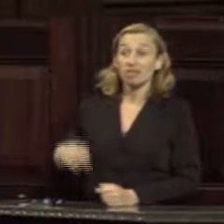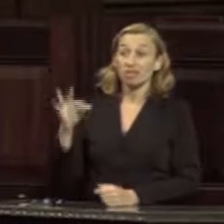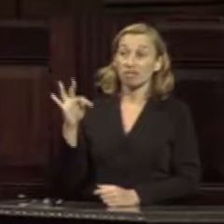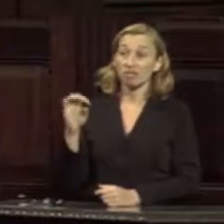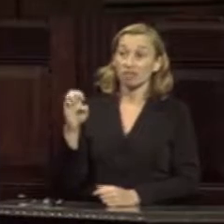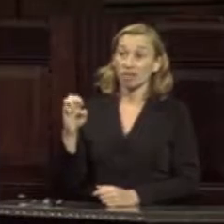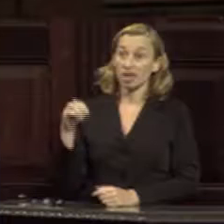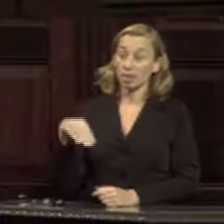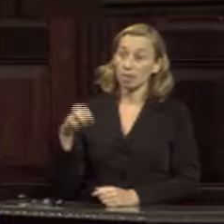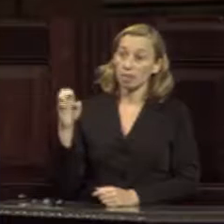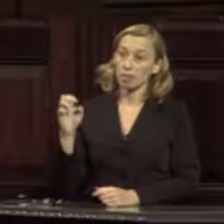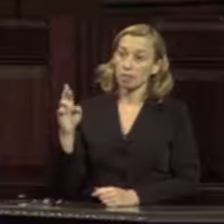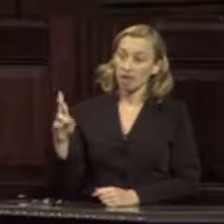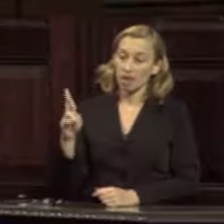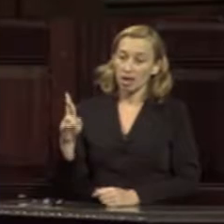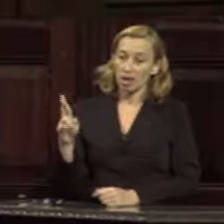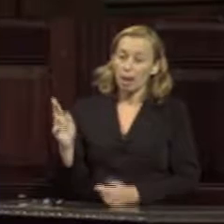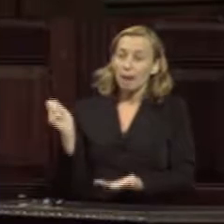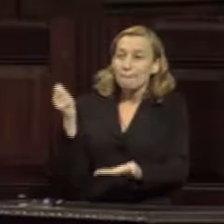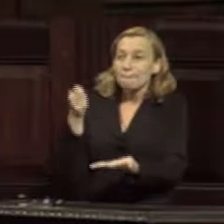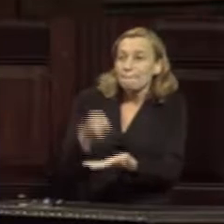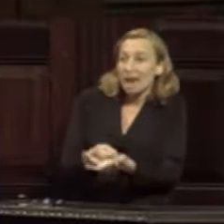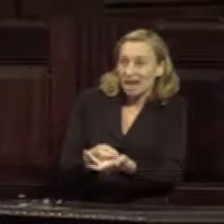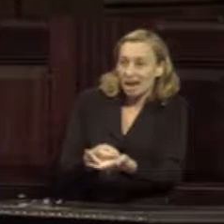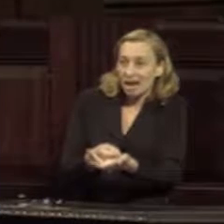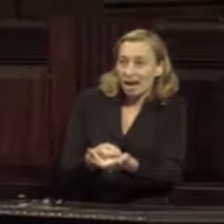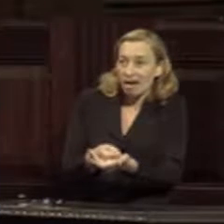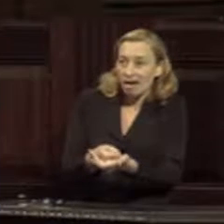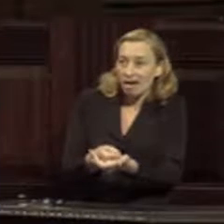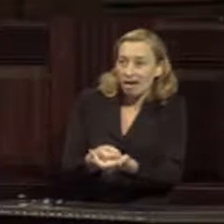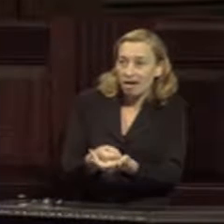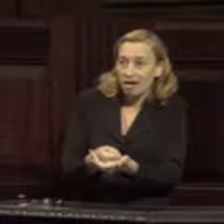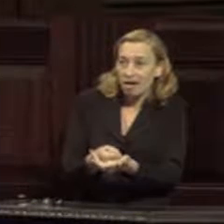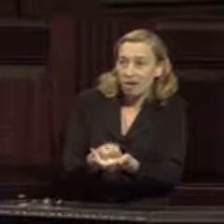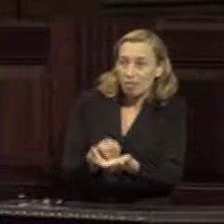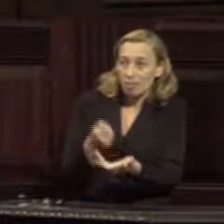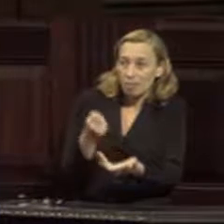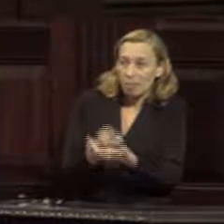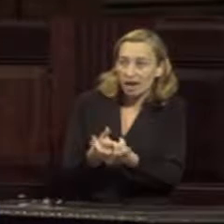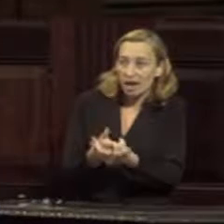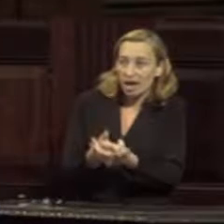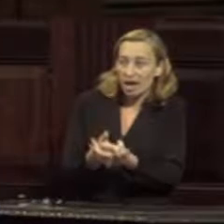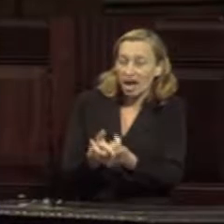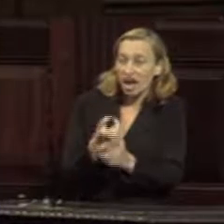ao invés de pagar a dívida que a União tem com o Rio de Janeiro,